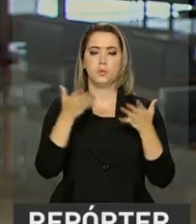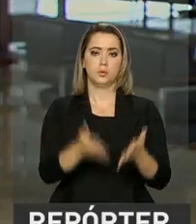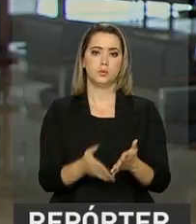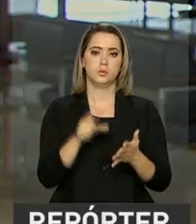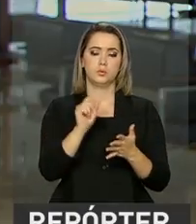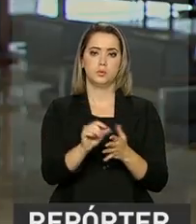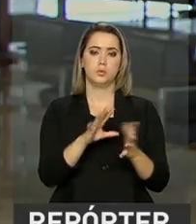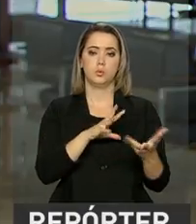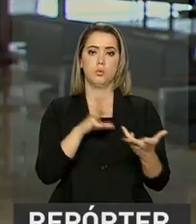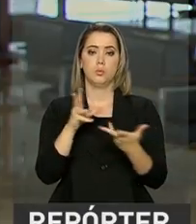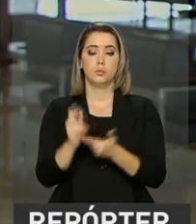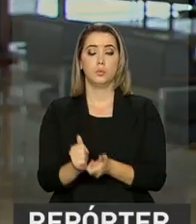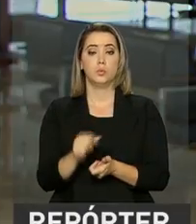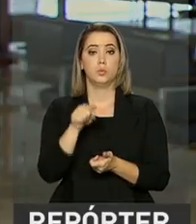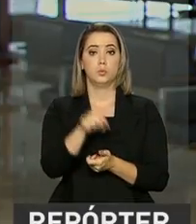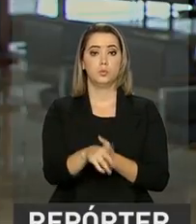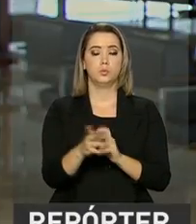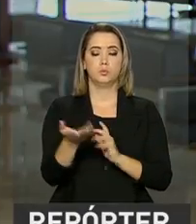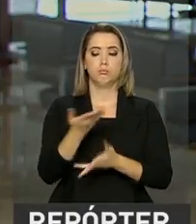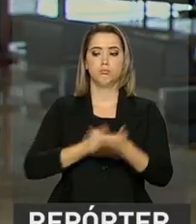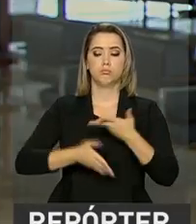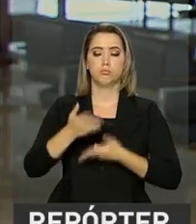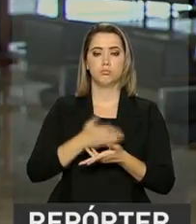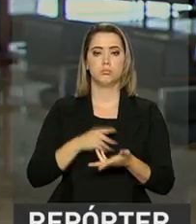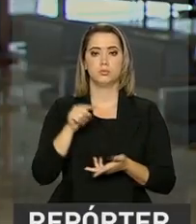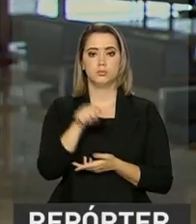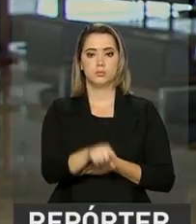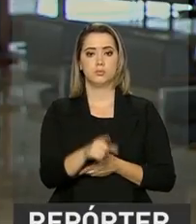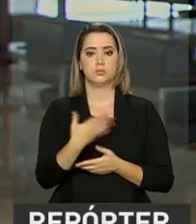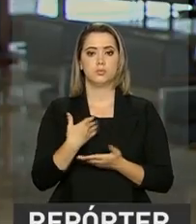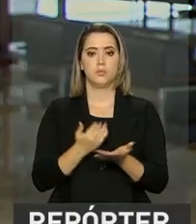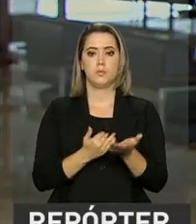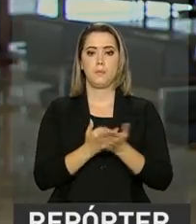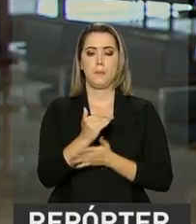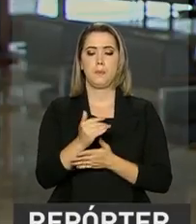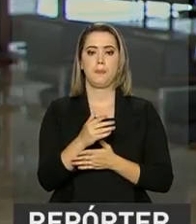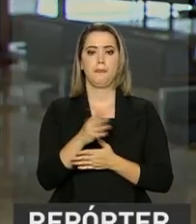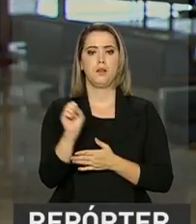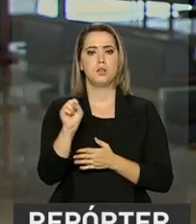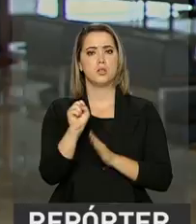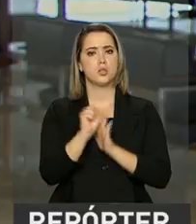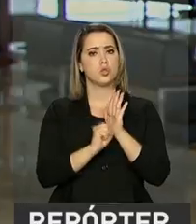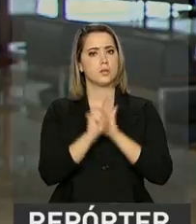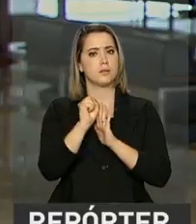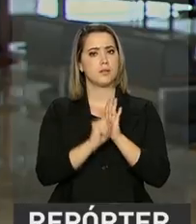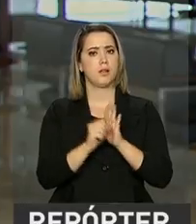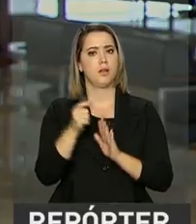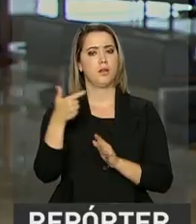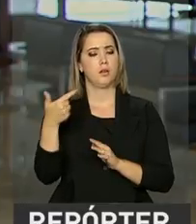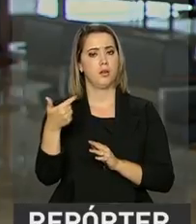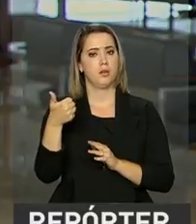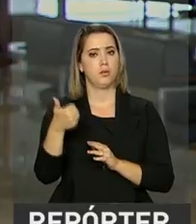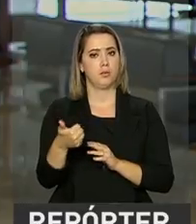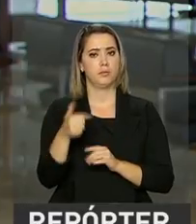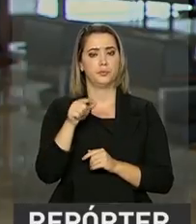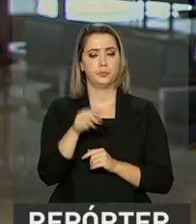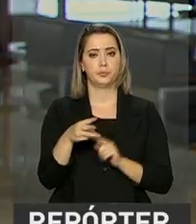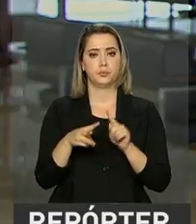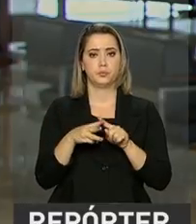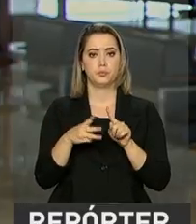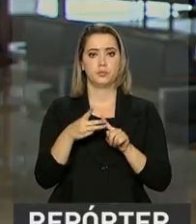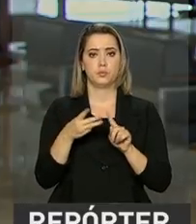do mundo corporativo neste começo do século 21 as três palavras chave são